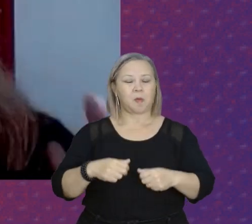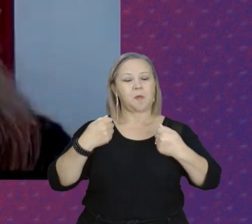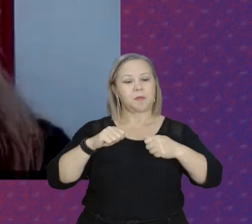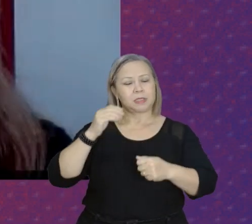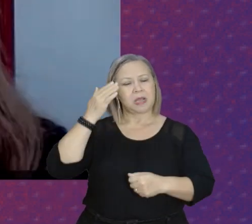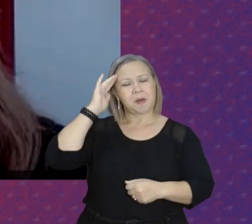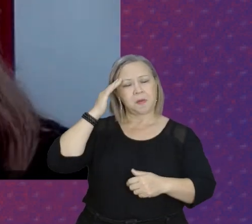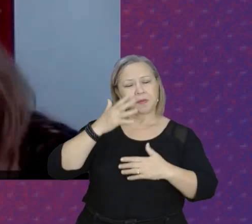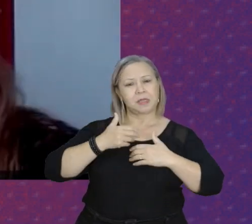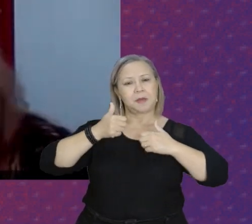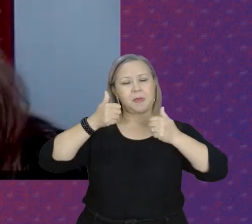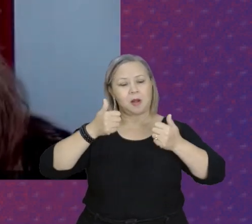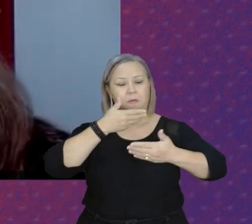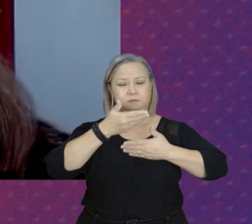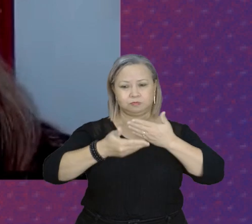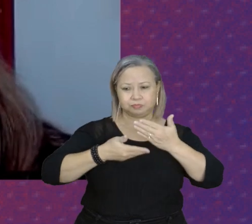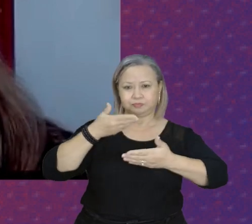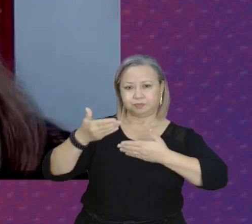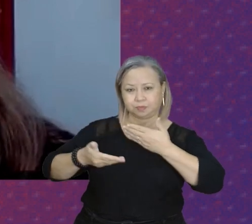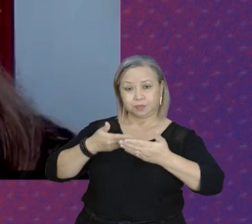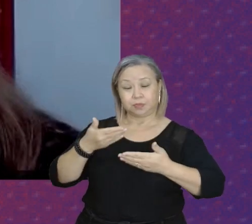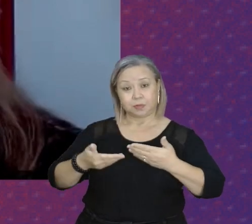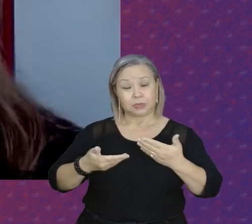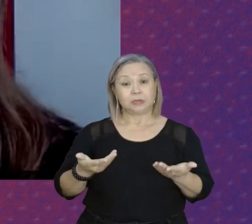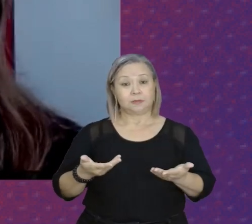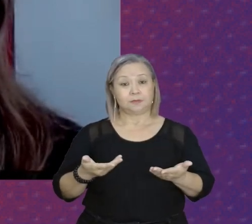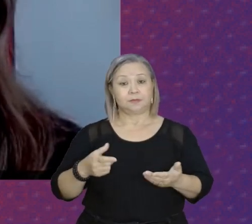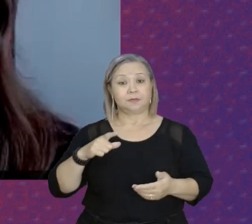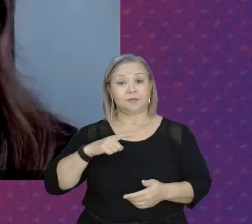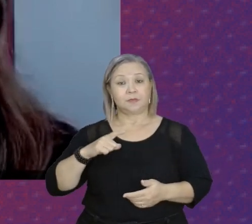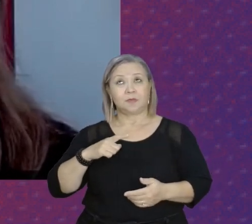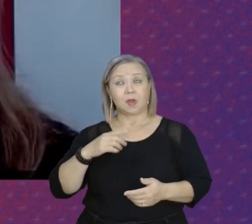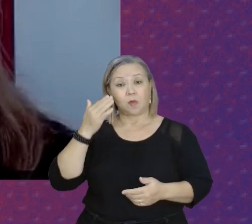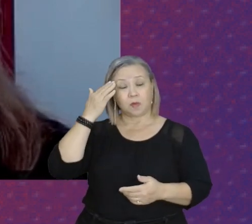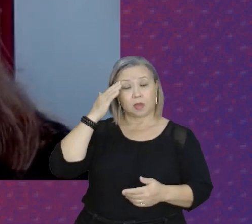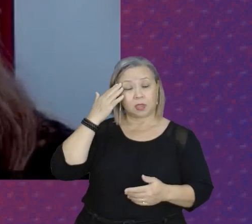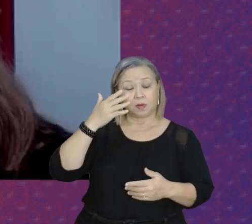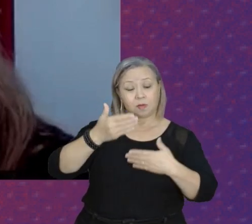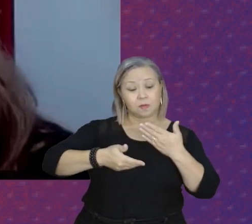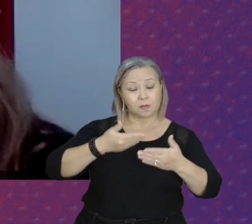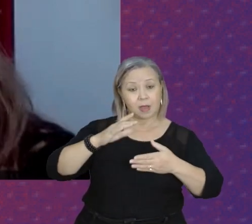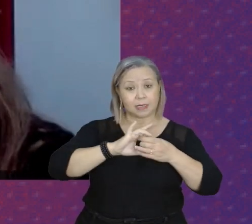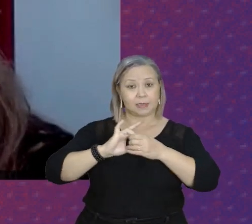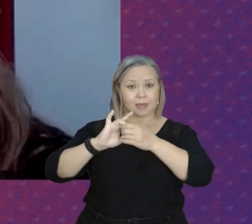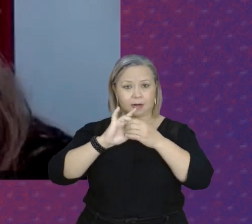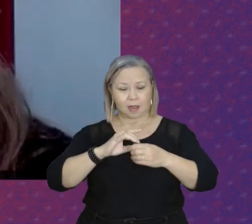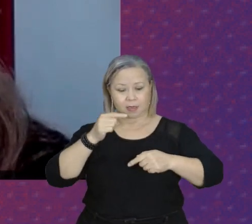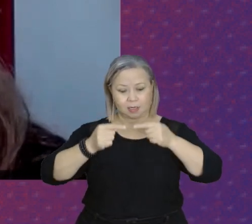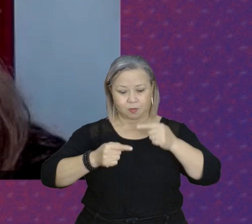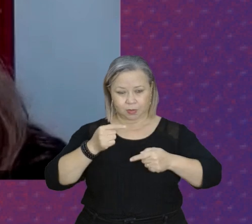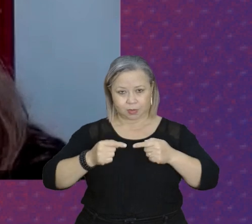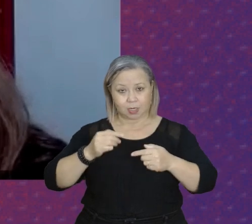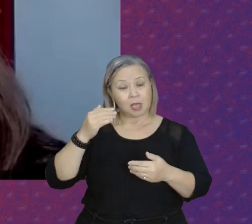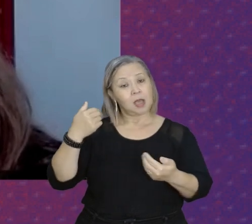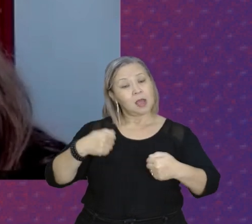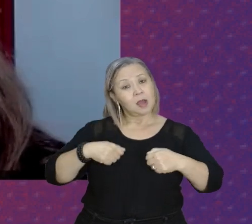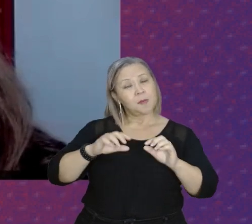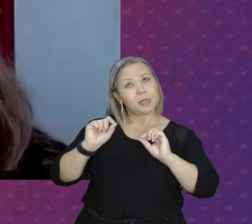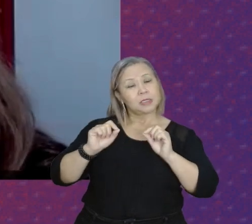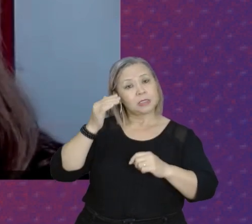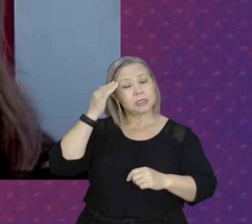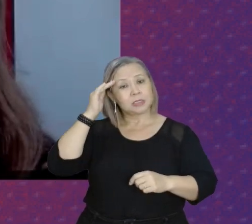mais integrada das políticas e entender que precisam combinar diferentes aspectos da